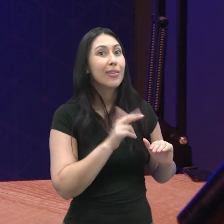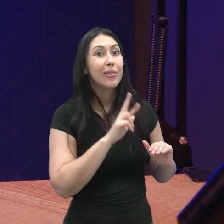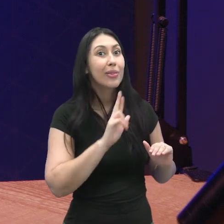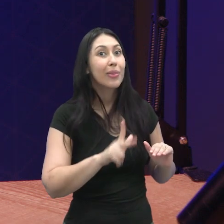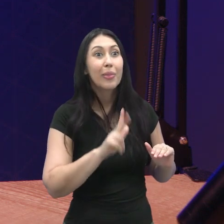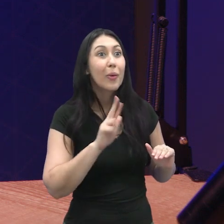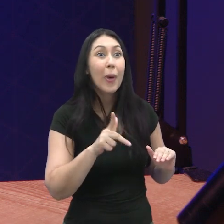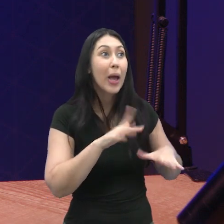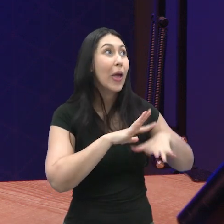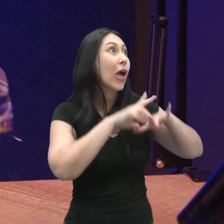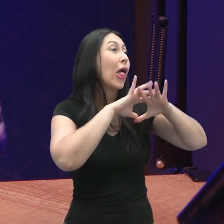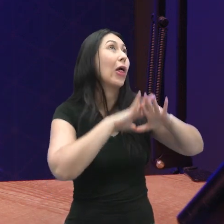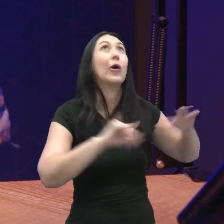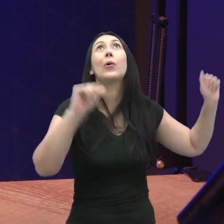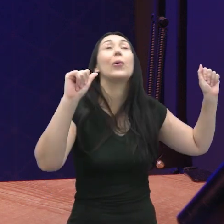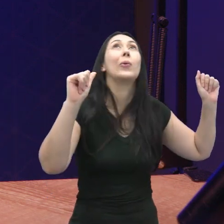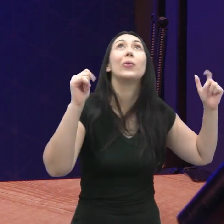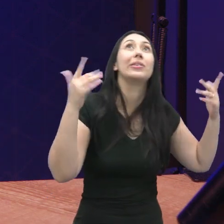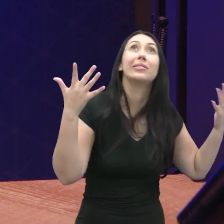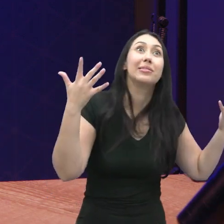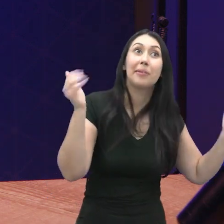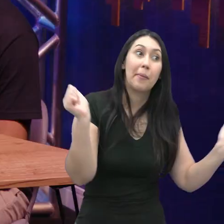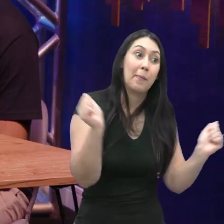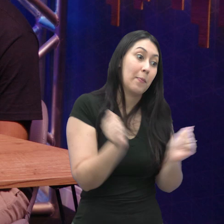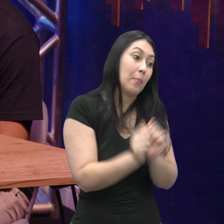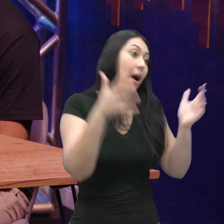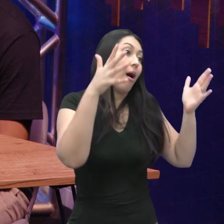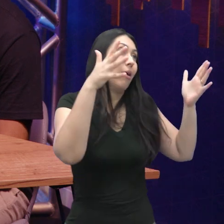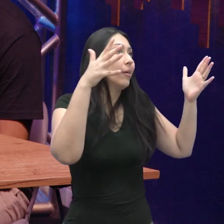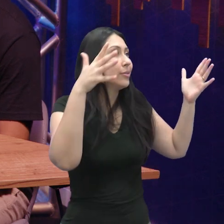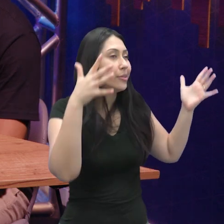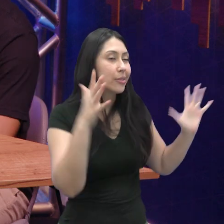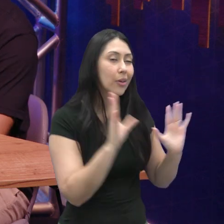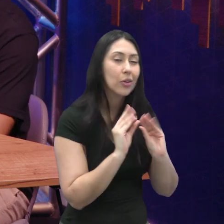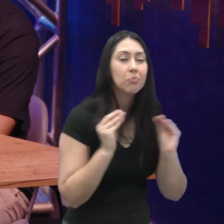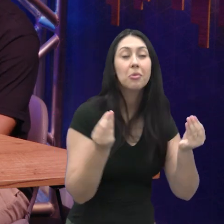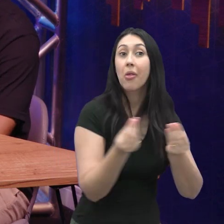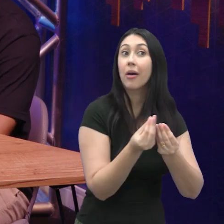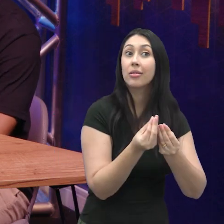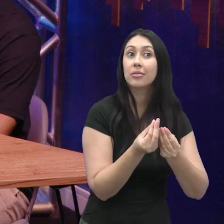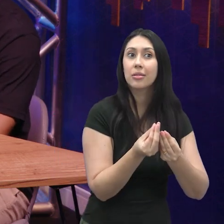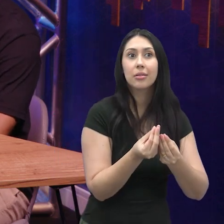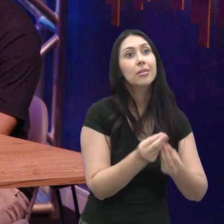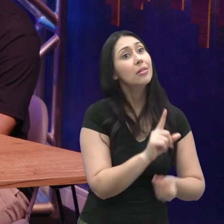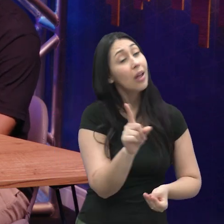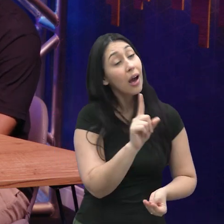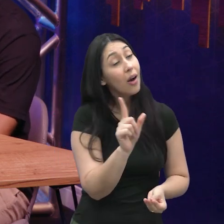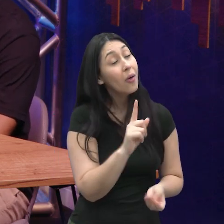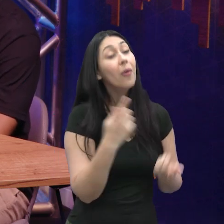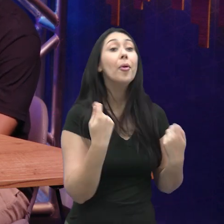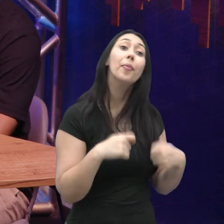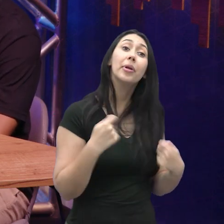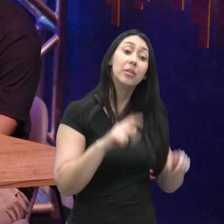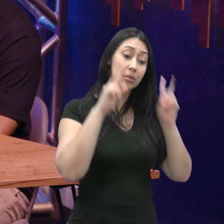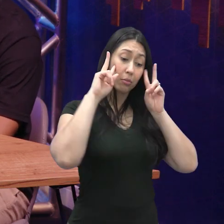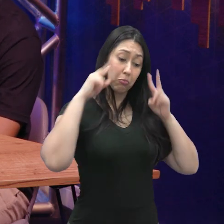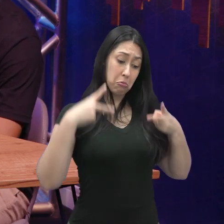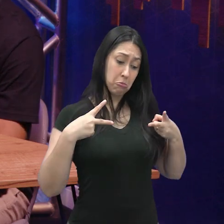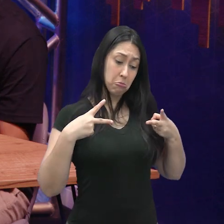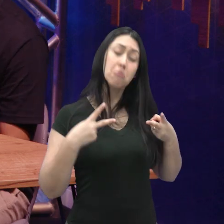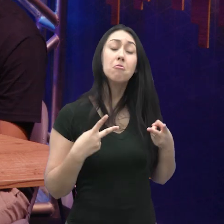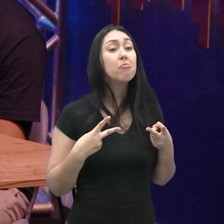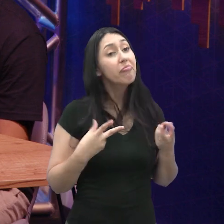buscar curas, né, e substâncias e fontes da juventude. A questão seja você se aceitar da